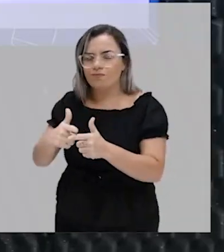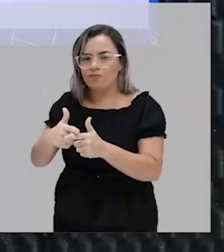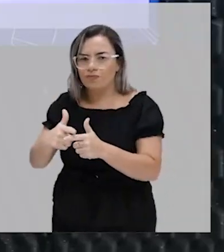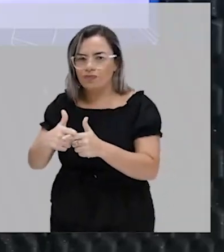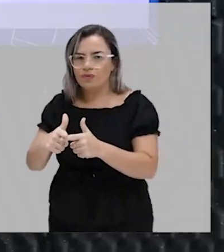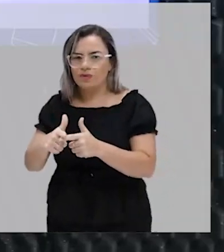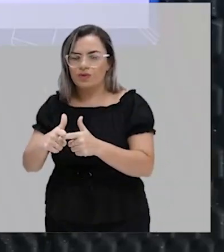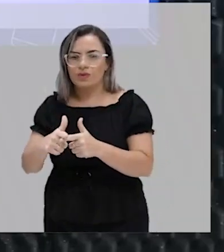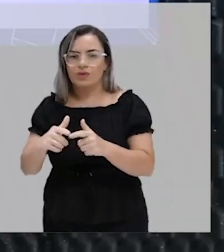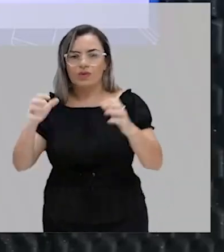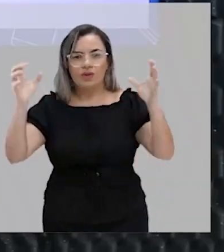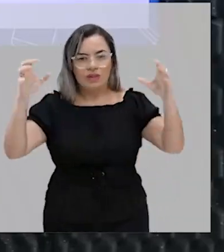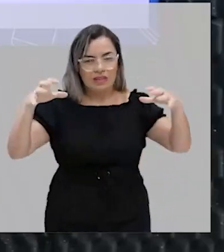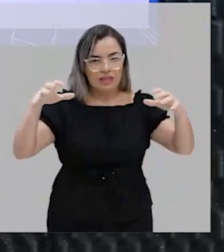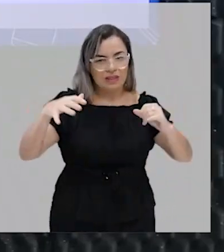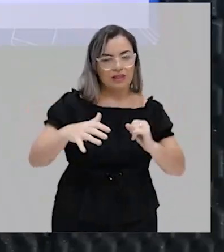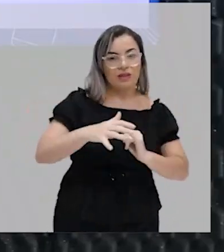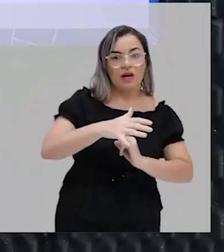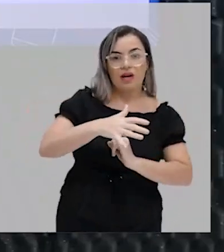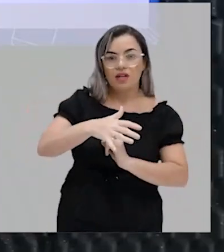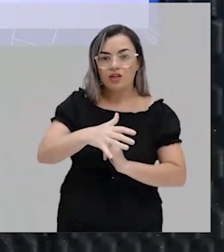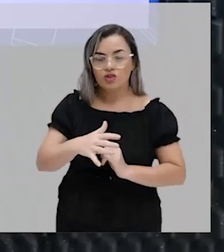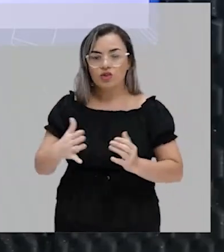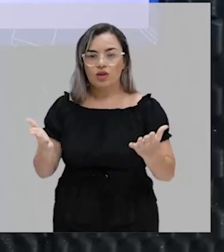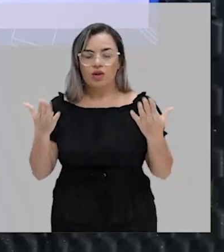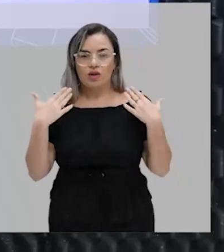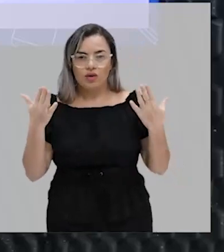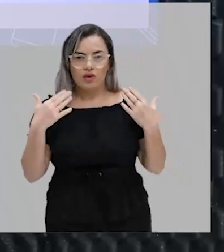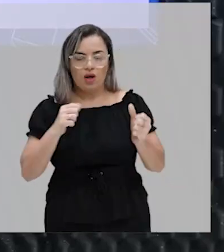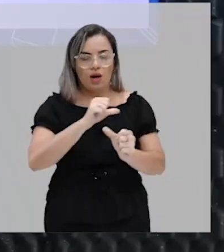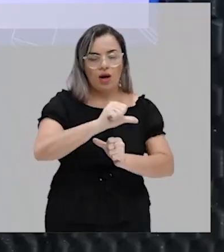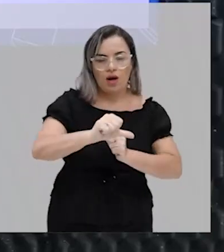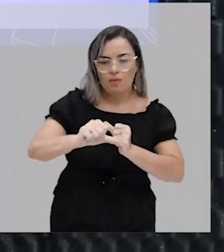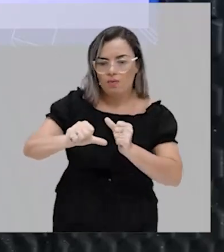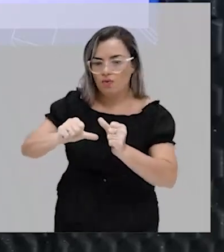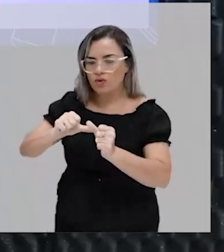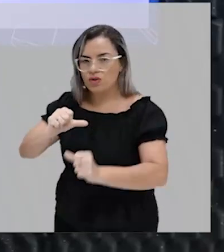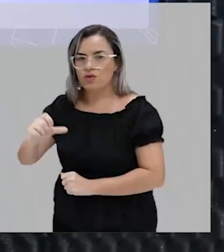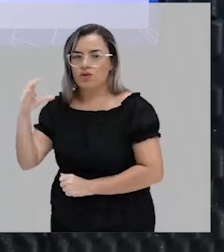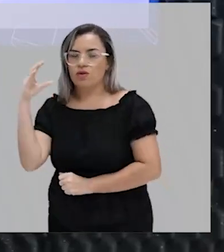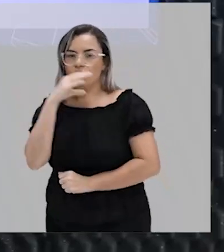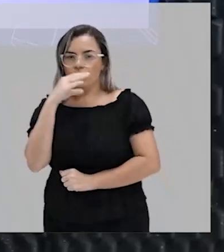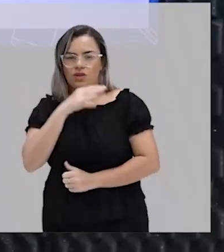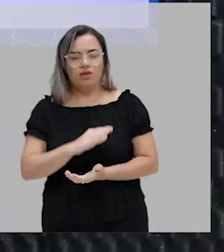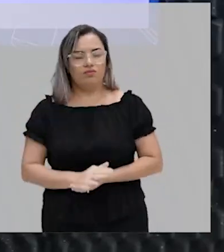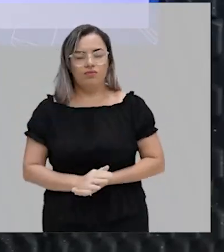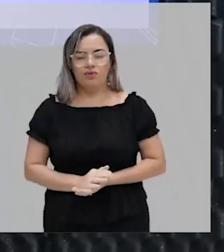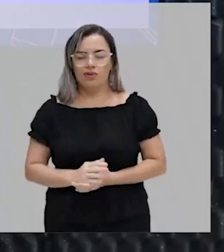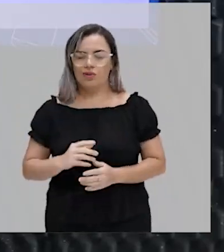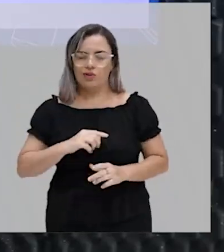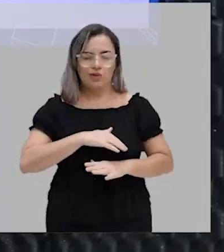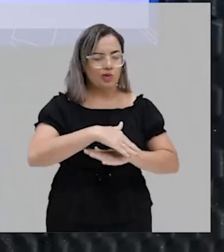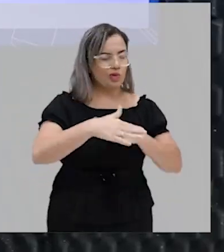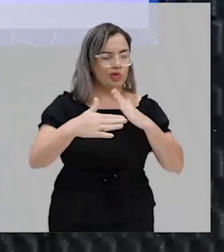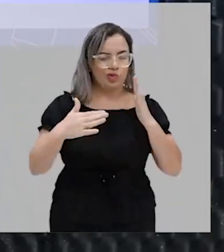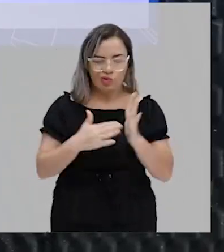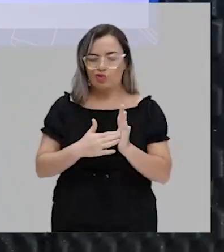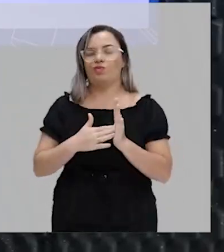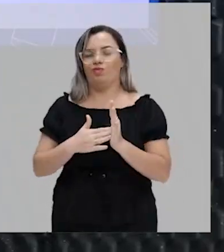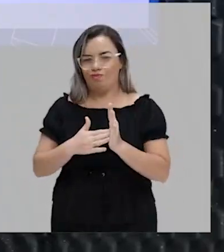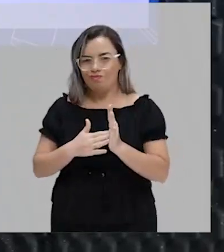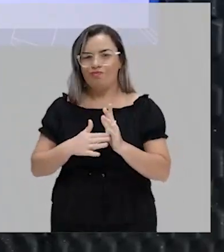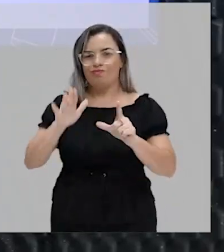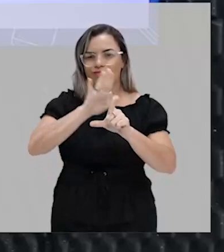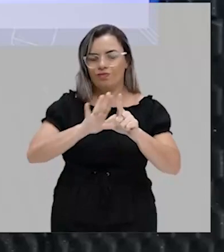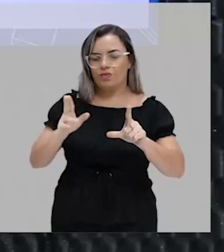chuva ácida, ilhas de calor, inversão térmica, tá certo? Smog, tem tudo lá à tua disposição. Bacana? Então hoje, vamos focar